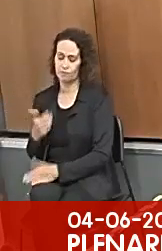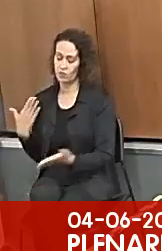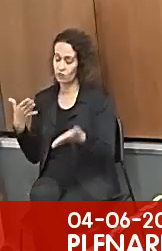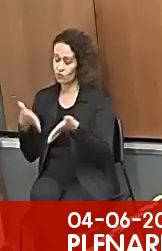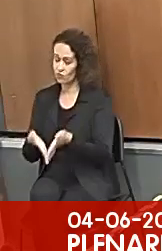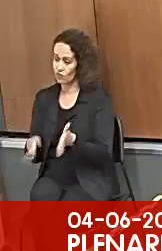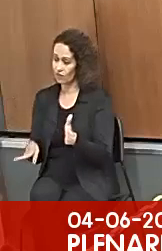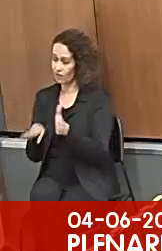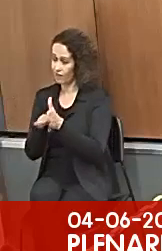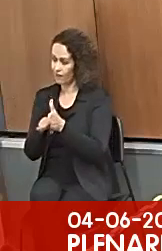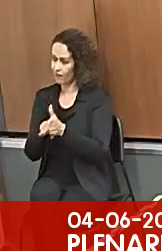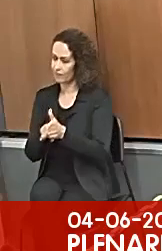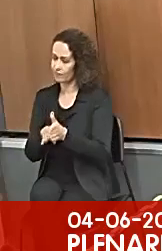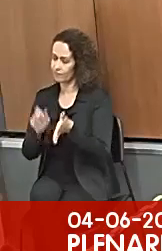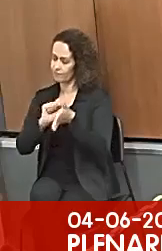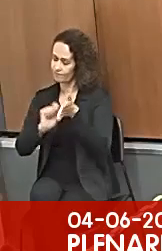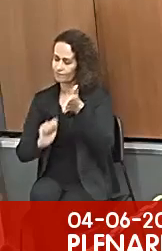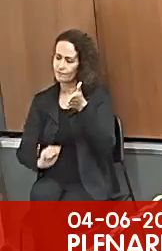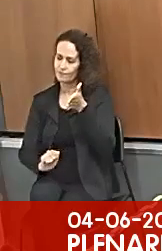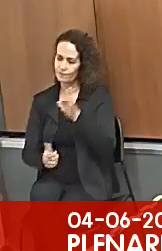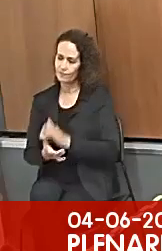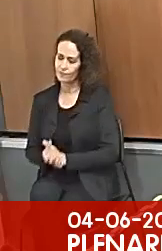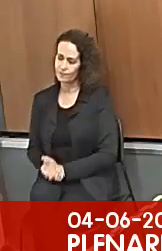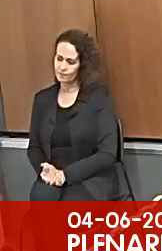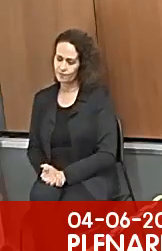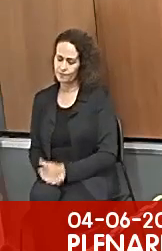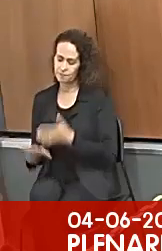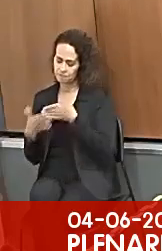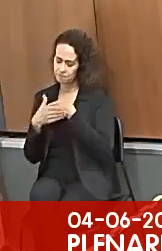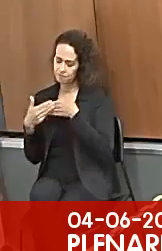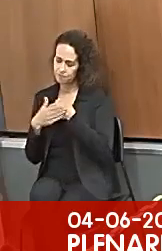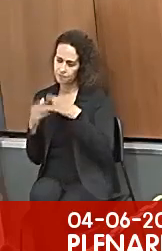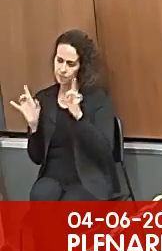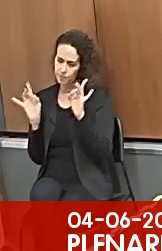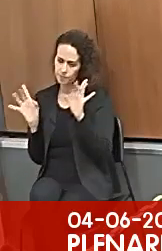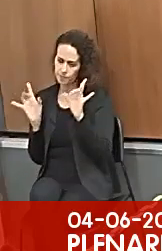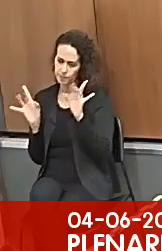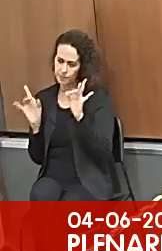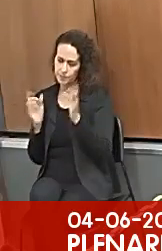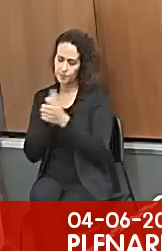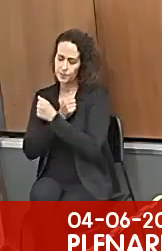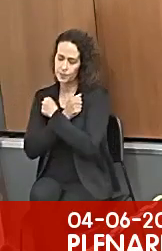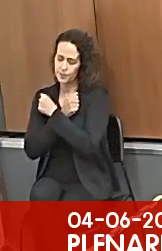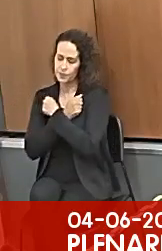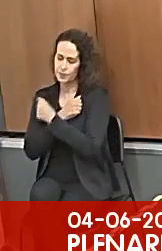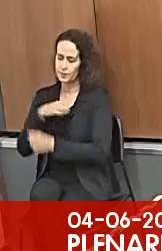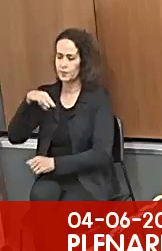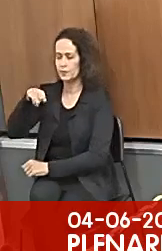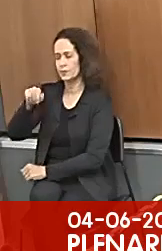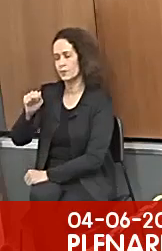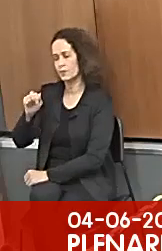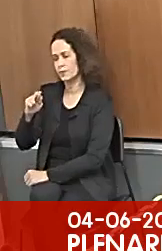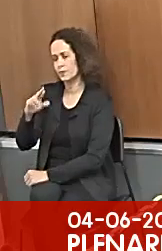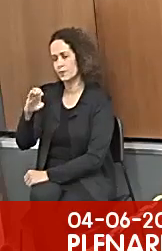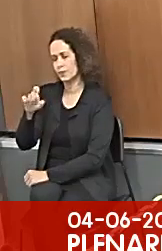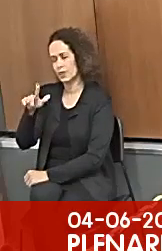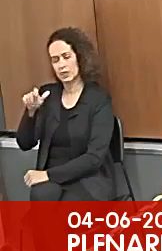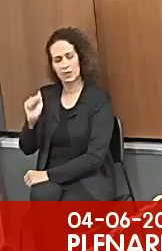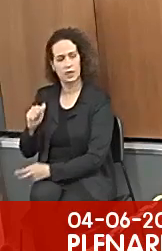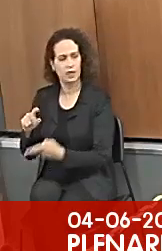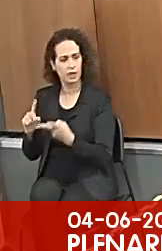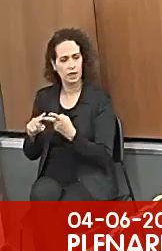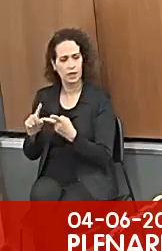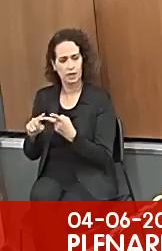especial, muito especial e muito carinhosa, um abraço na Marcela Valadão, na